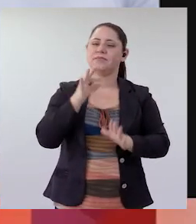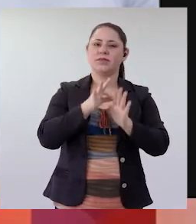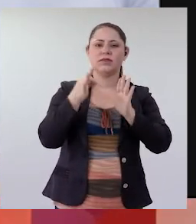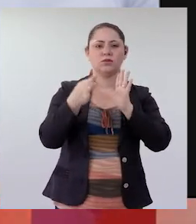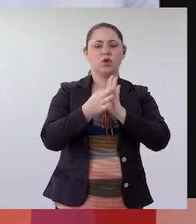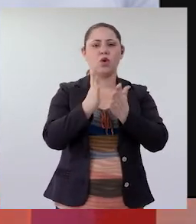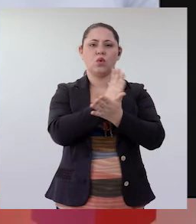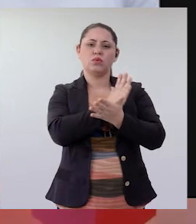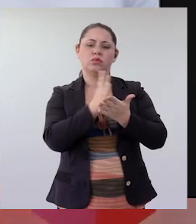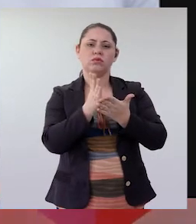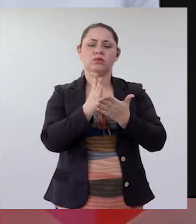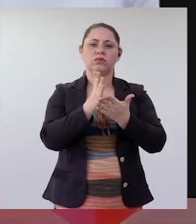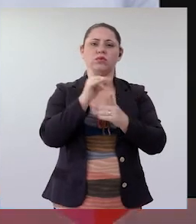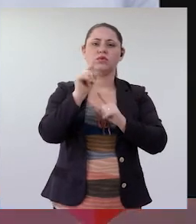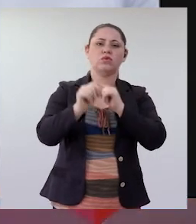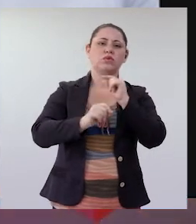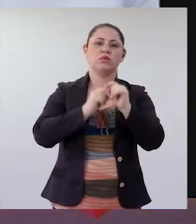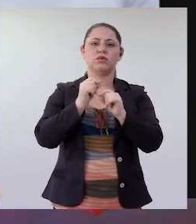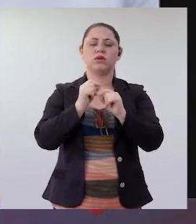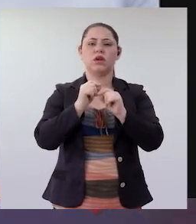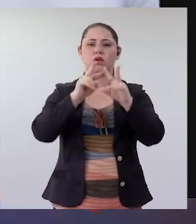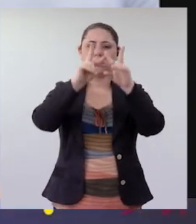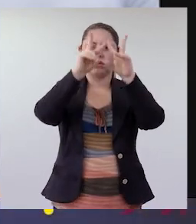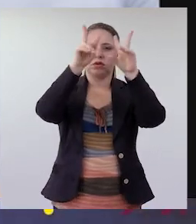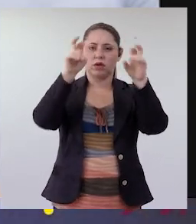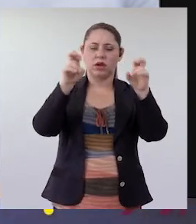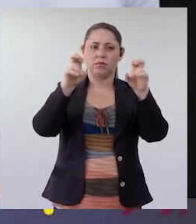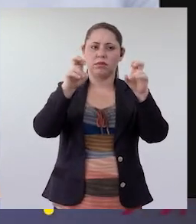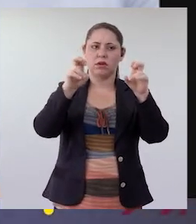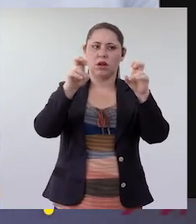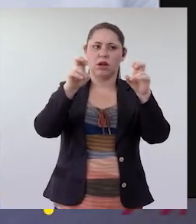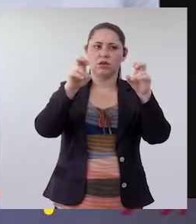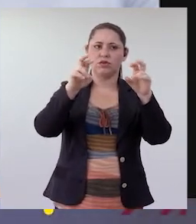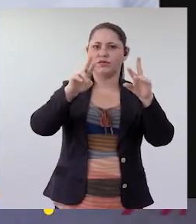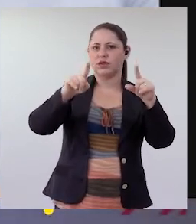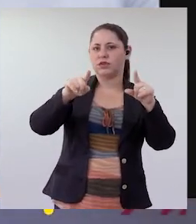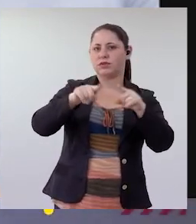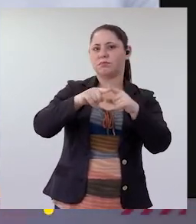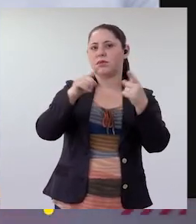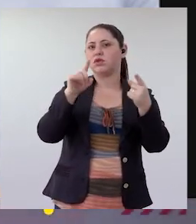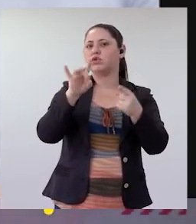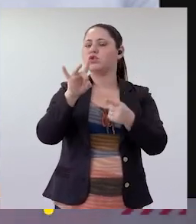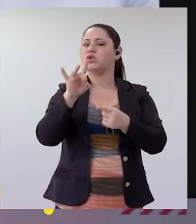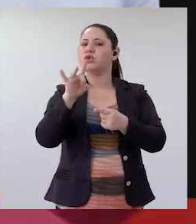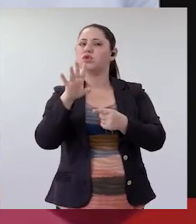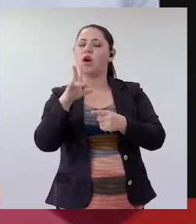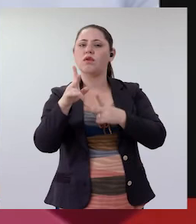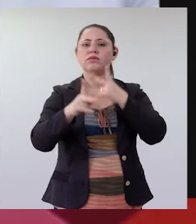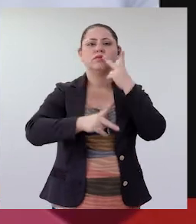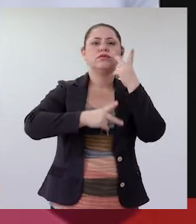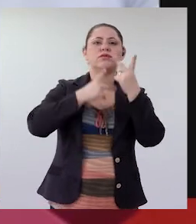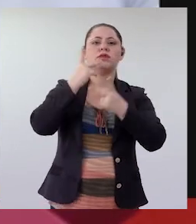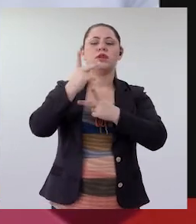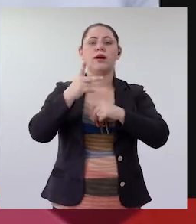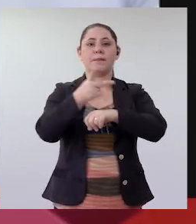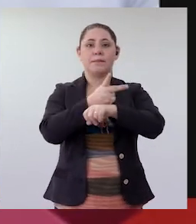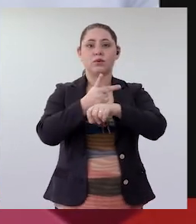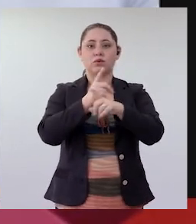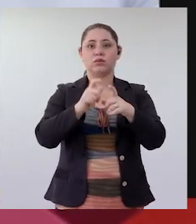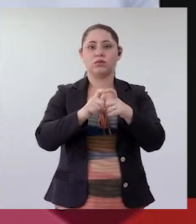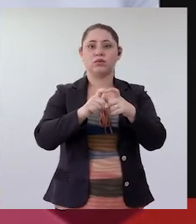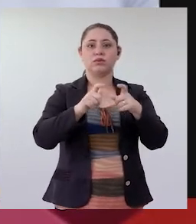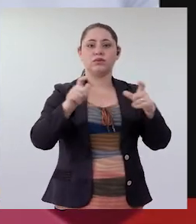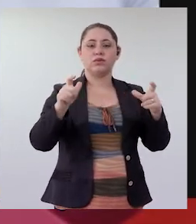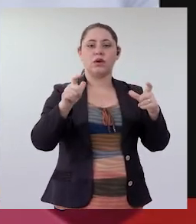citou aí algumas vezes, não faz parte do nosso tema, mas para a gente só por alto falar, essa